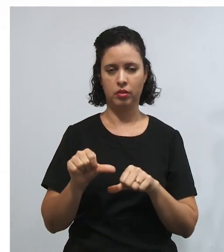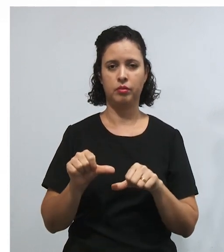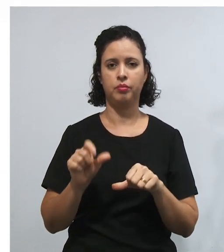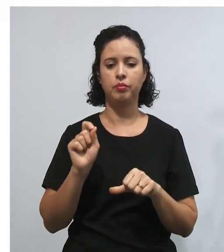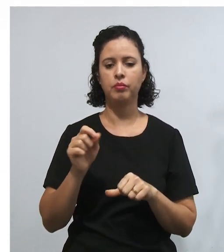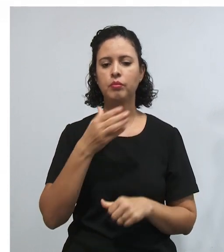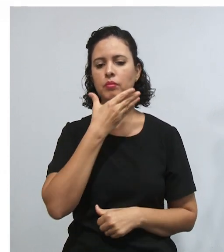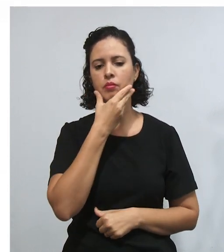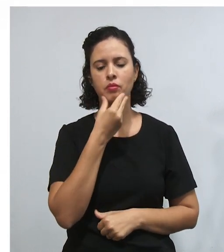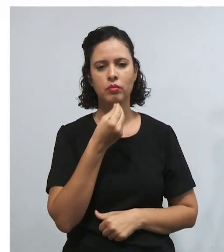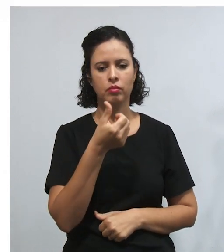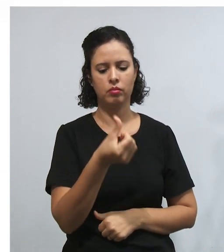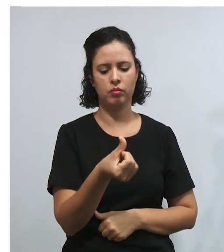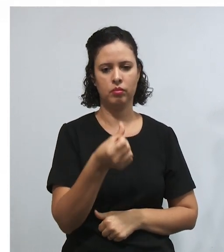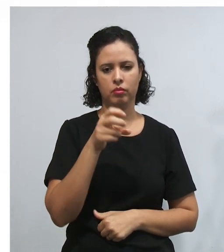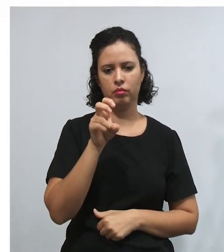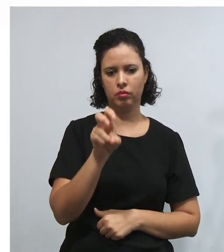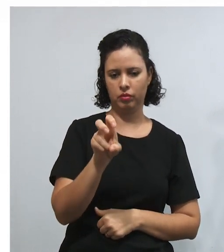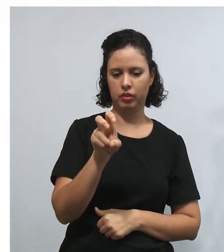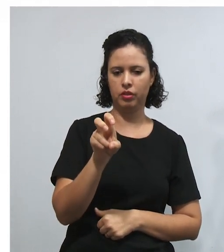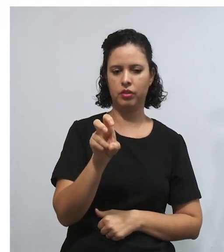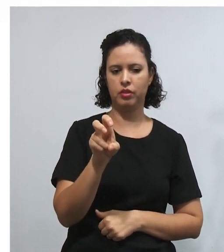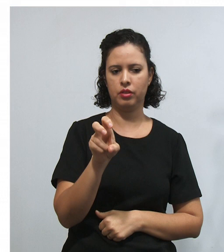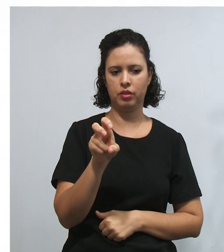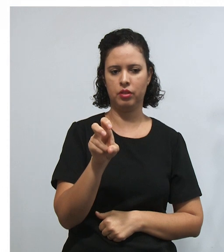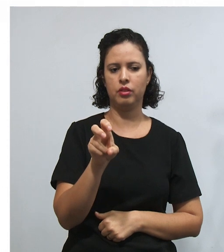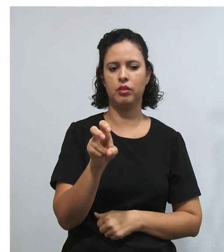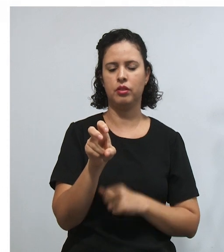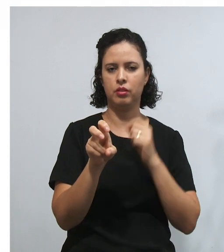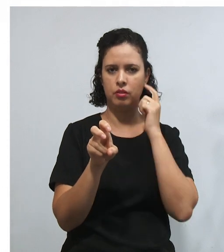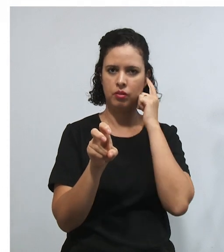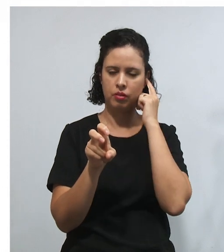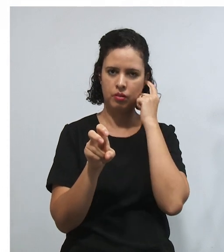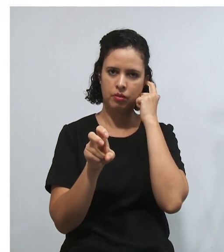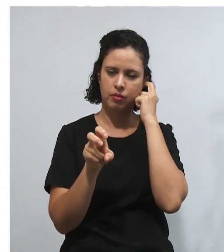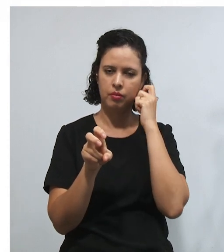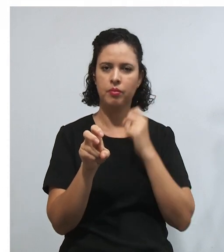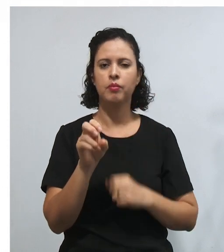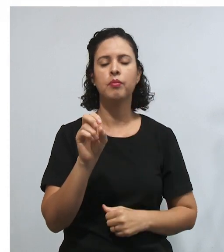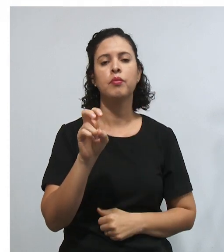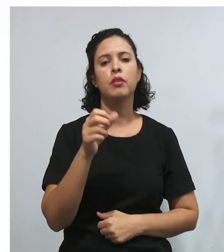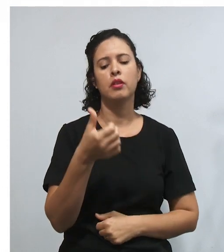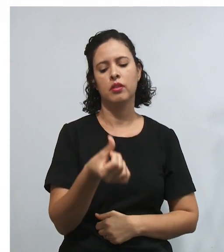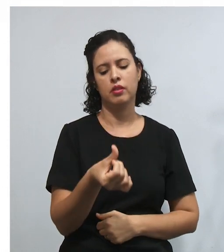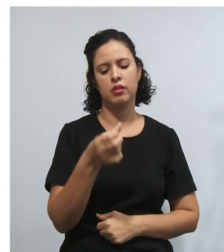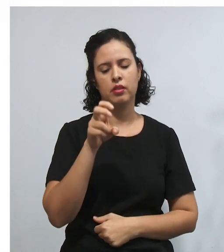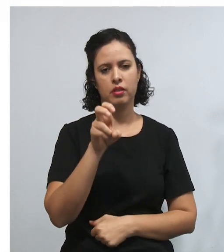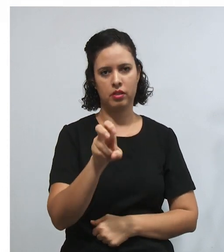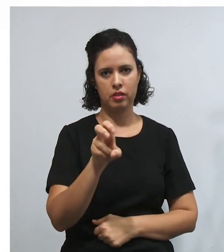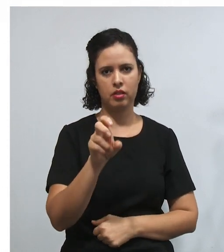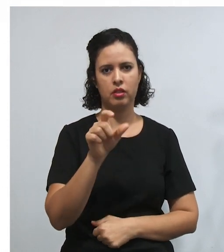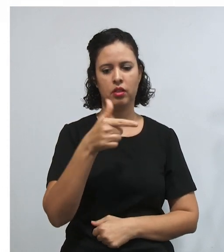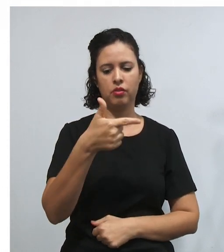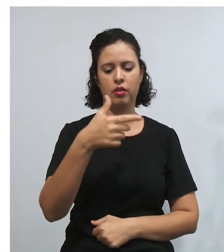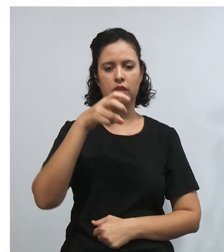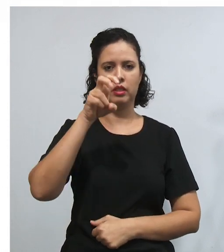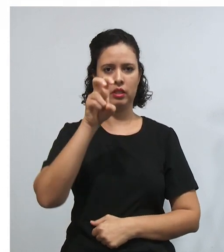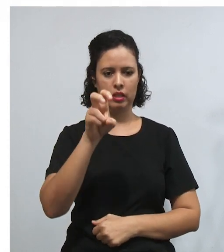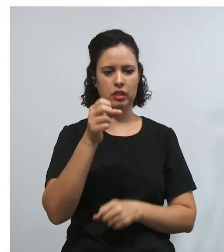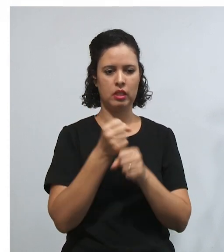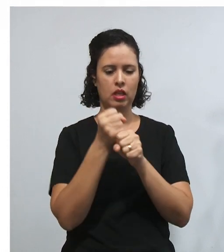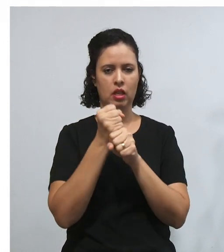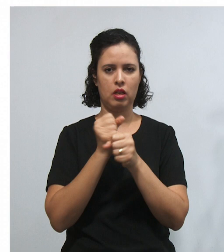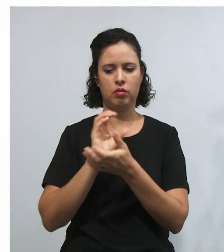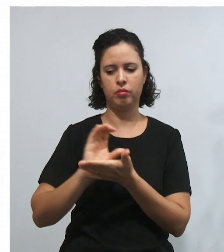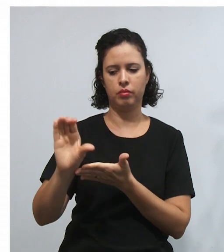Hoje, para homem, são 65 anos, eu vou anotando aqui para homem, ficou 65 anos, tá? Sendo